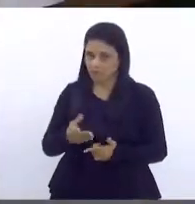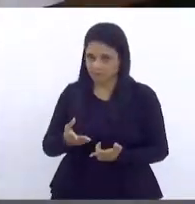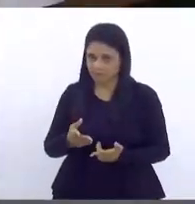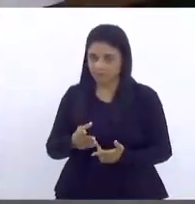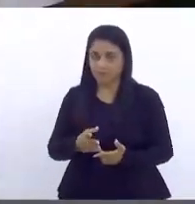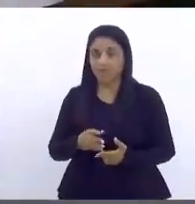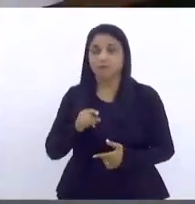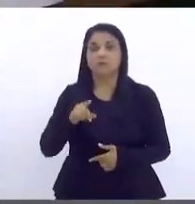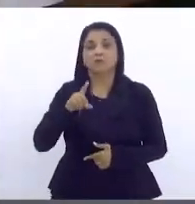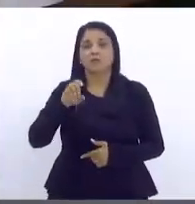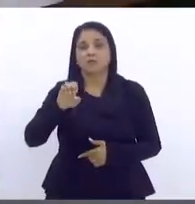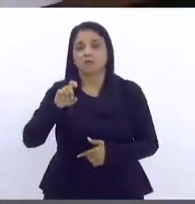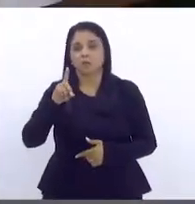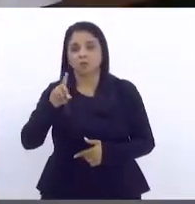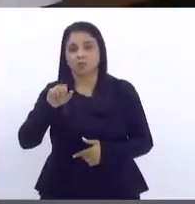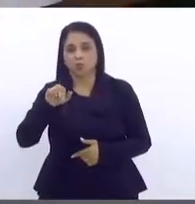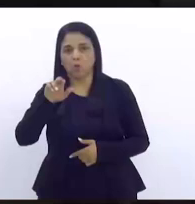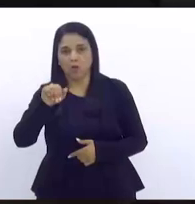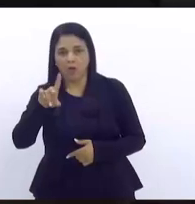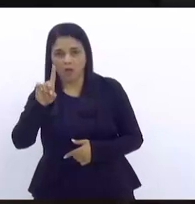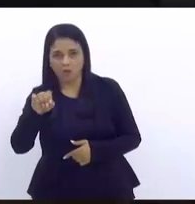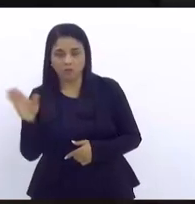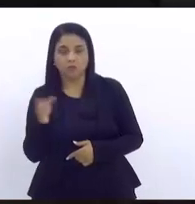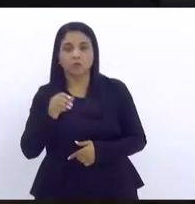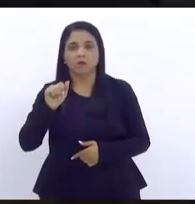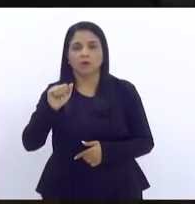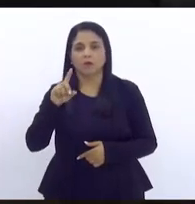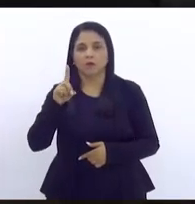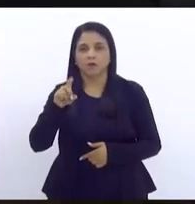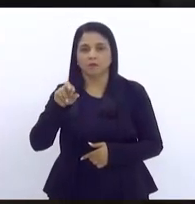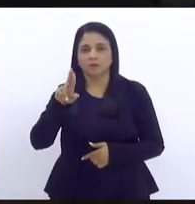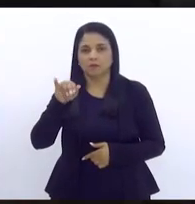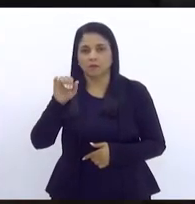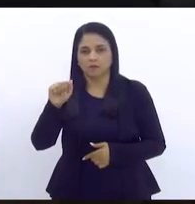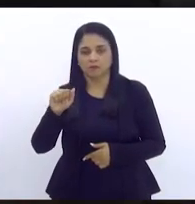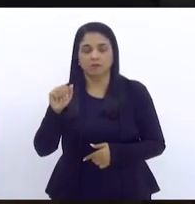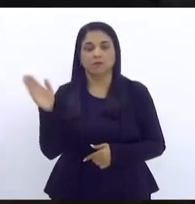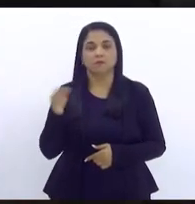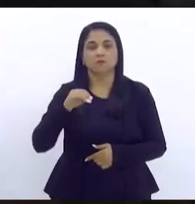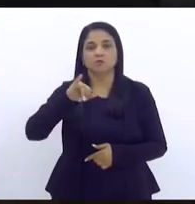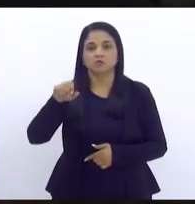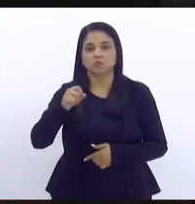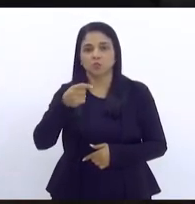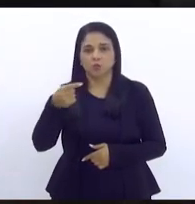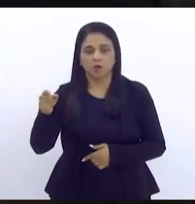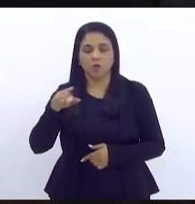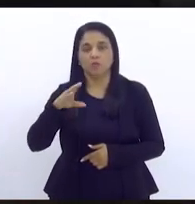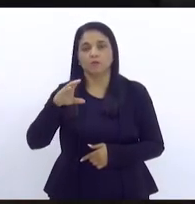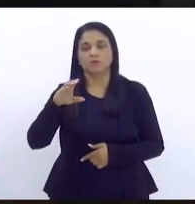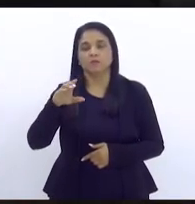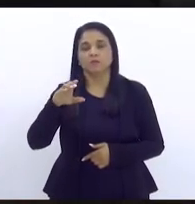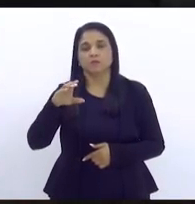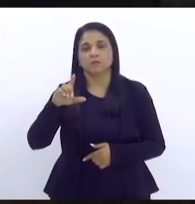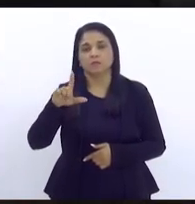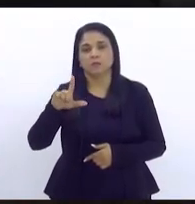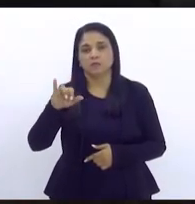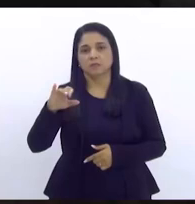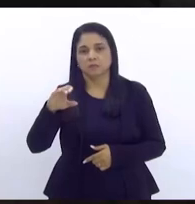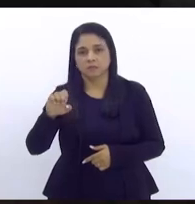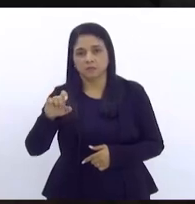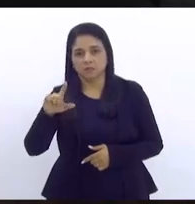ardo João RIC adiro e rogo parabéns pelo trabalho que vocês vem